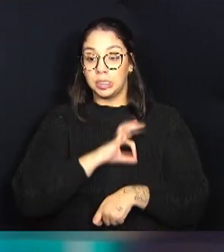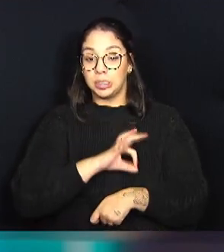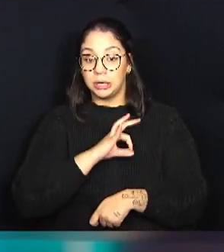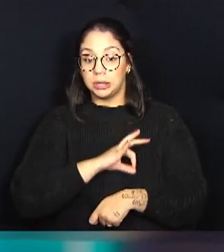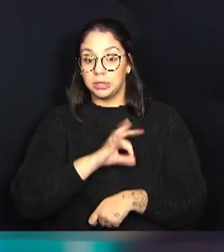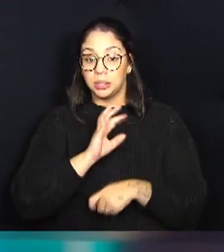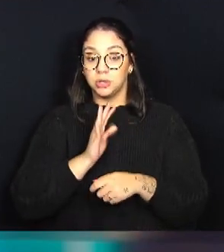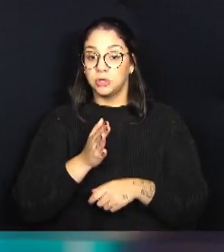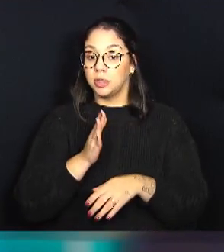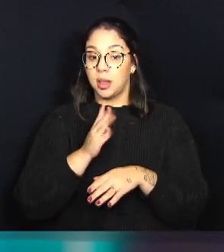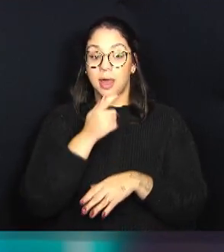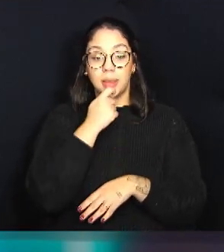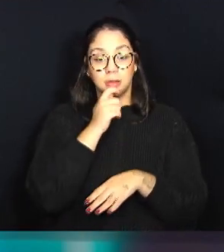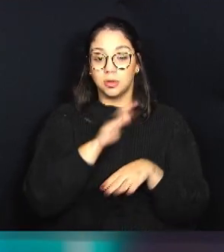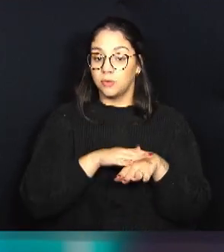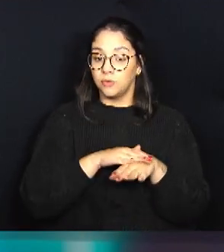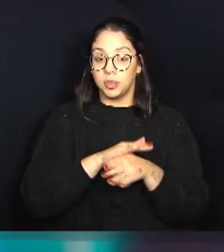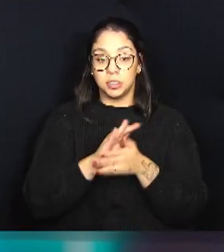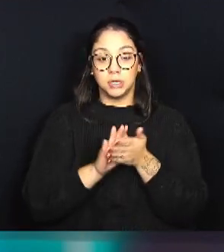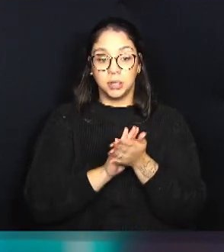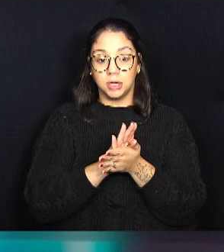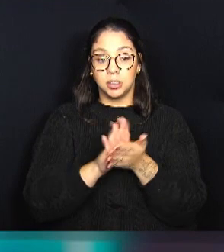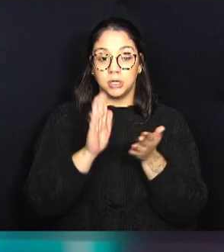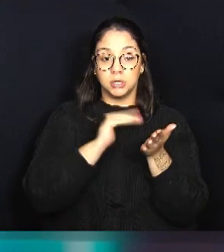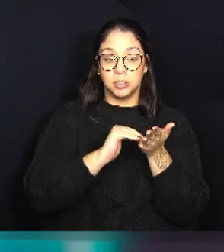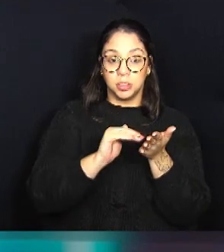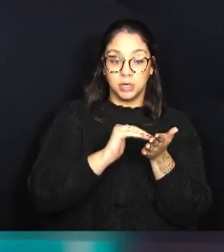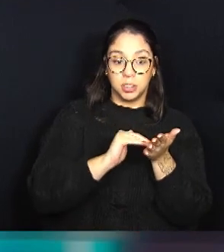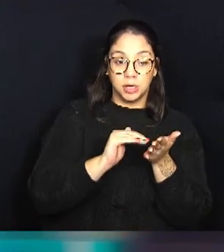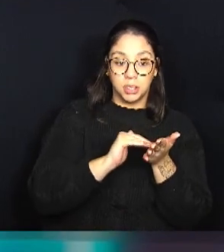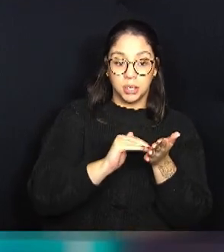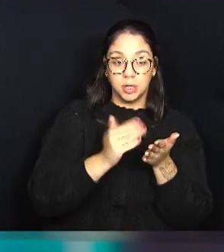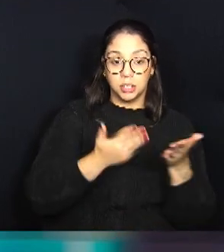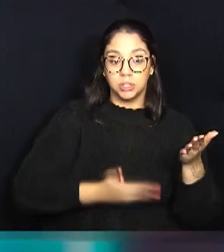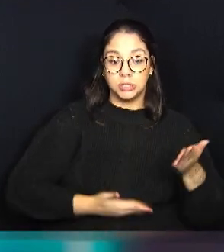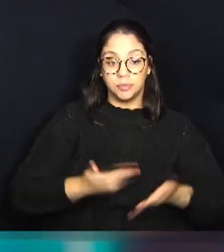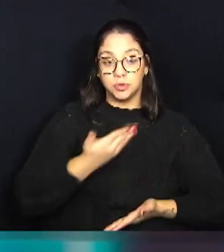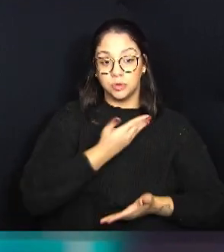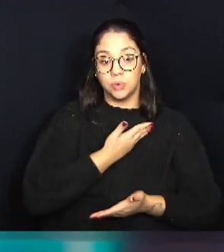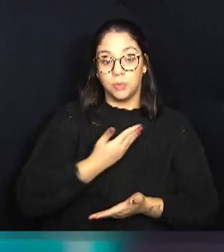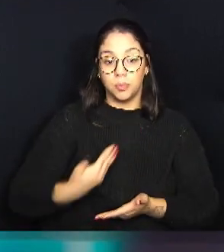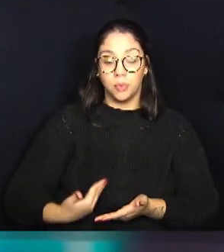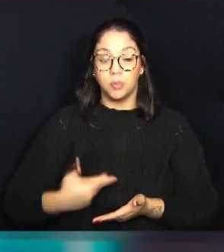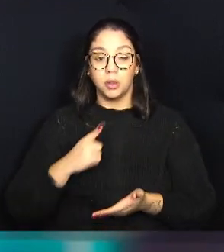57.361, ainda não realizou nada. A Secretaria Municipal de Serviços Públicos recebeu